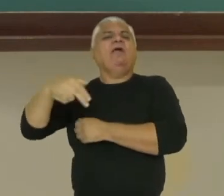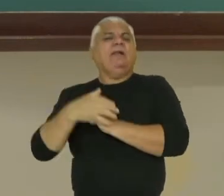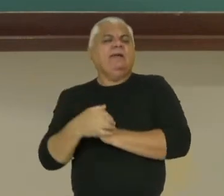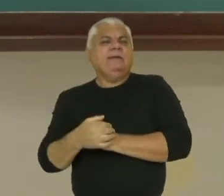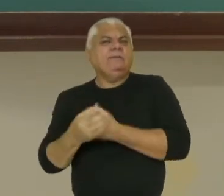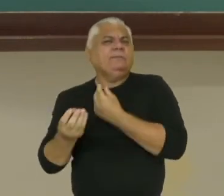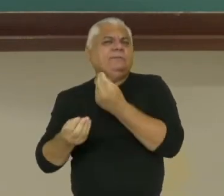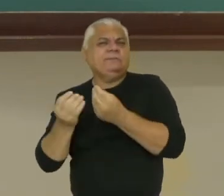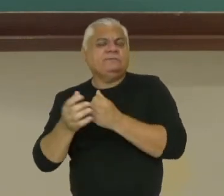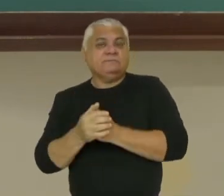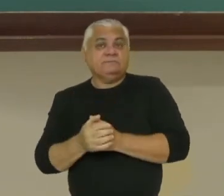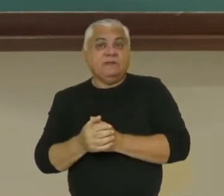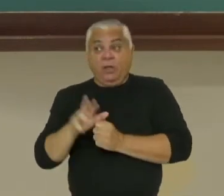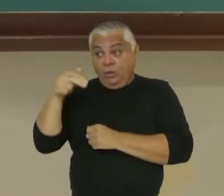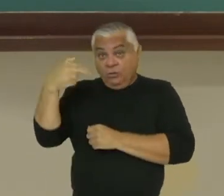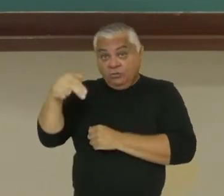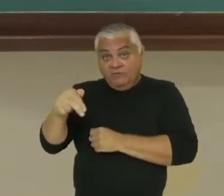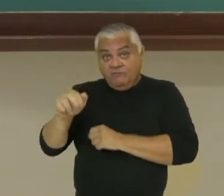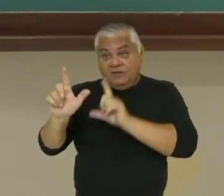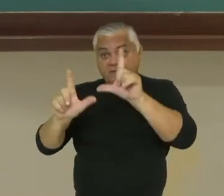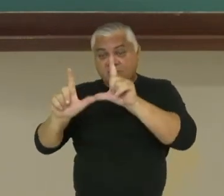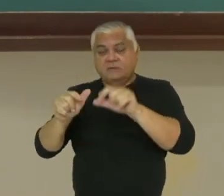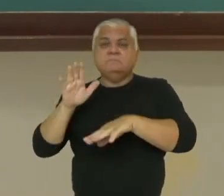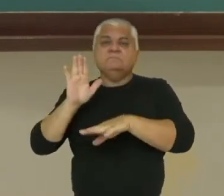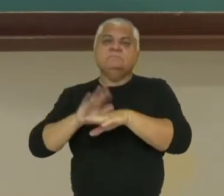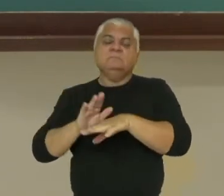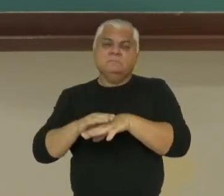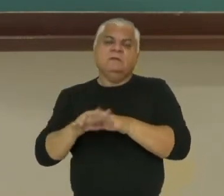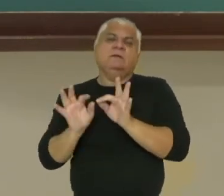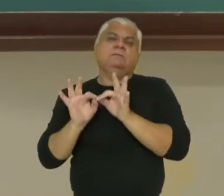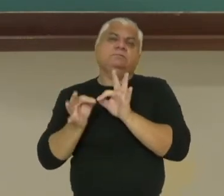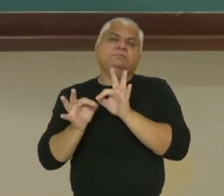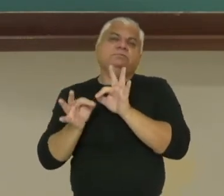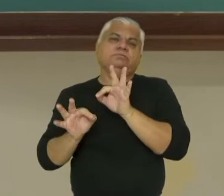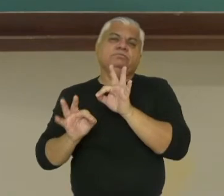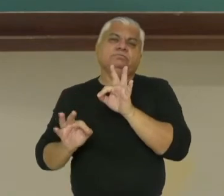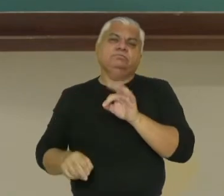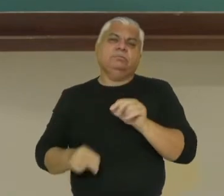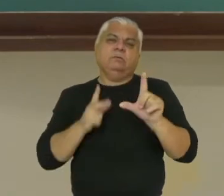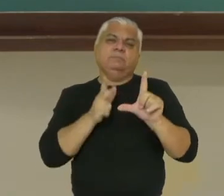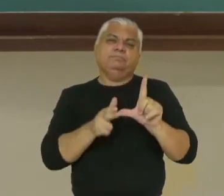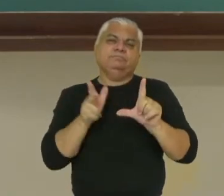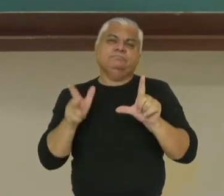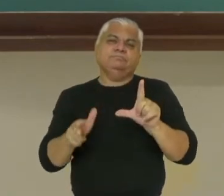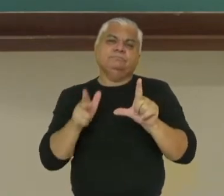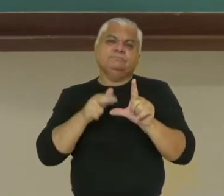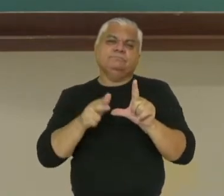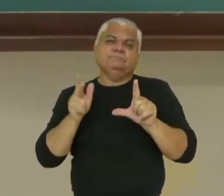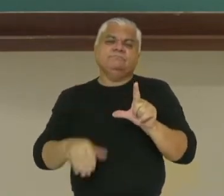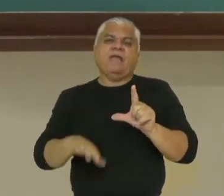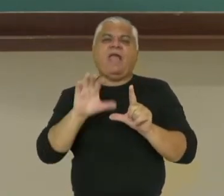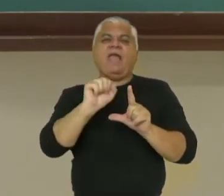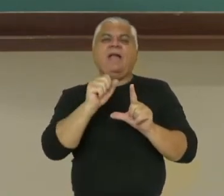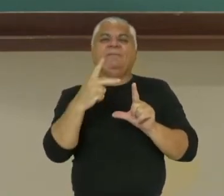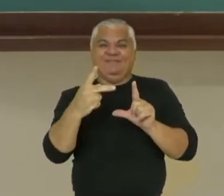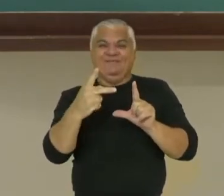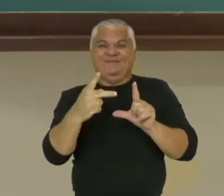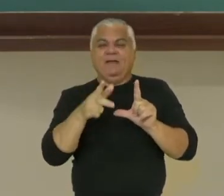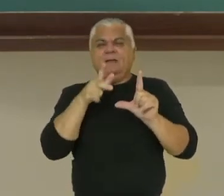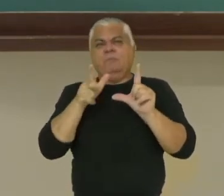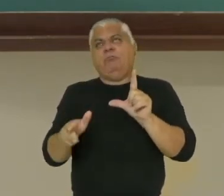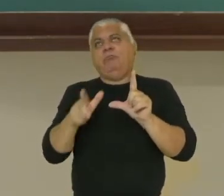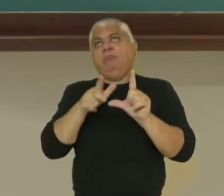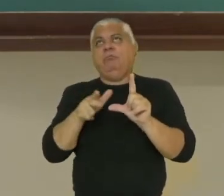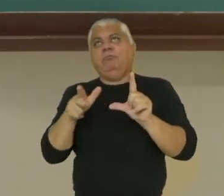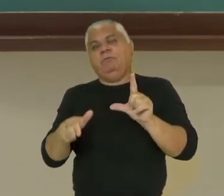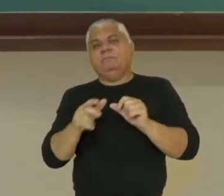que será? A novela é o mais longo e está em capítulos. Então coloque na sua mente a seguinte